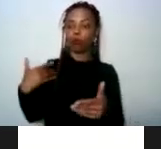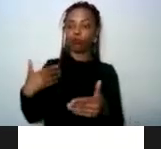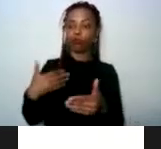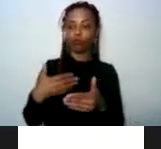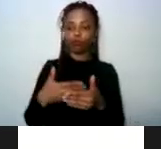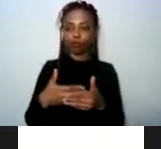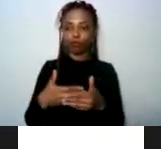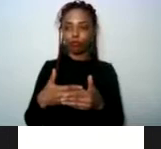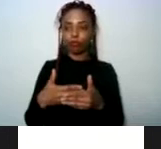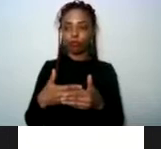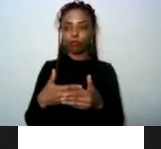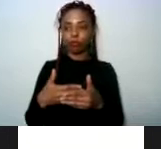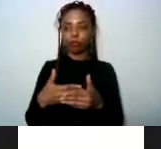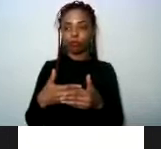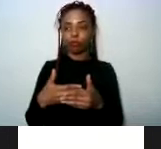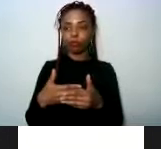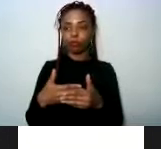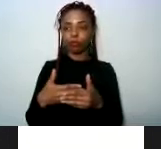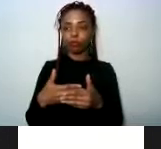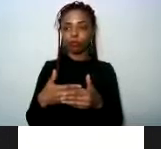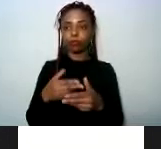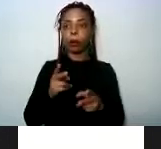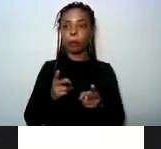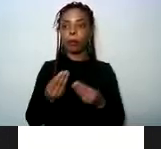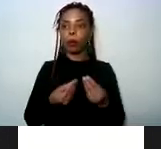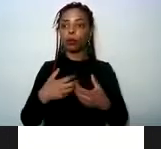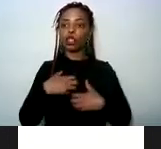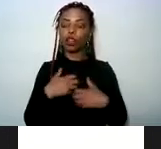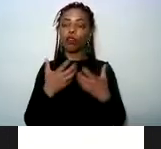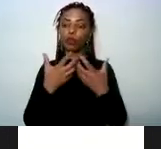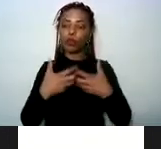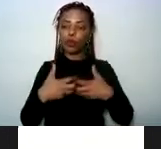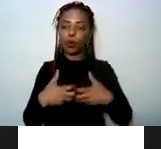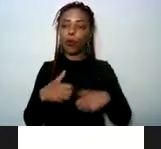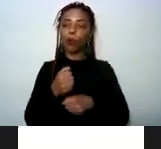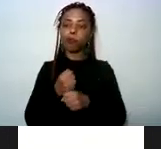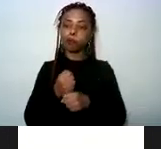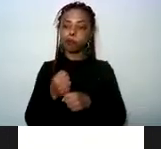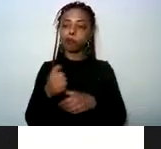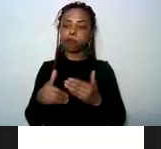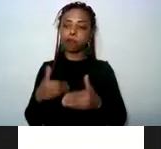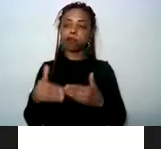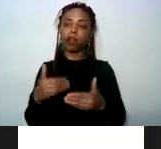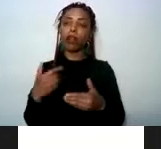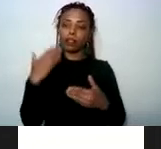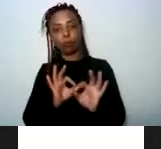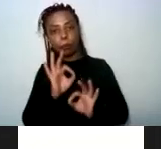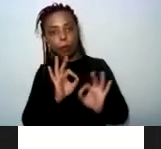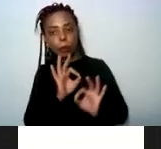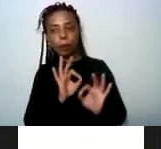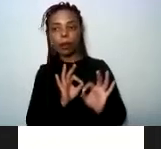funcionamento e desgaste do tempo, a gente sabe que o bem ele precisa ser